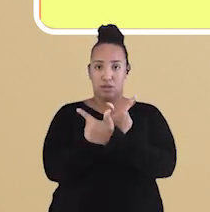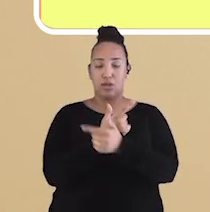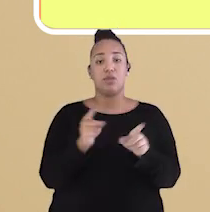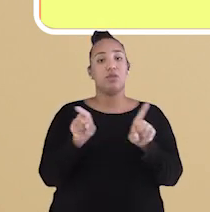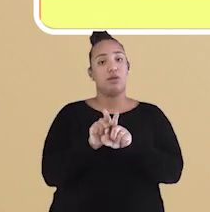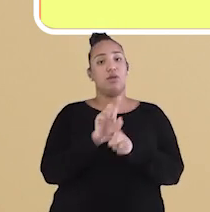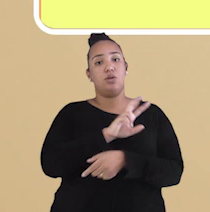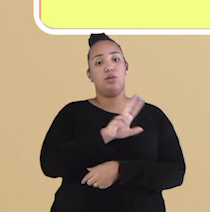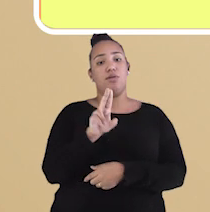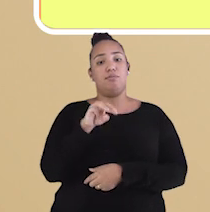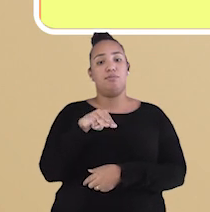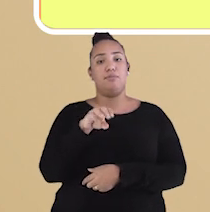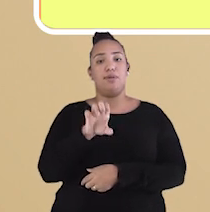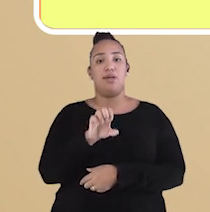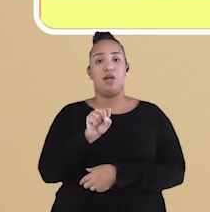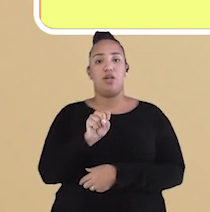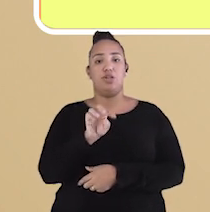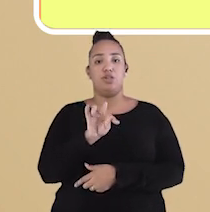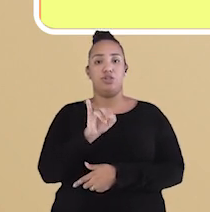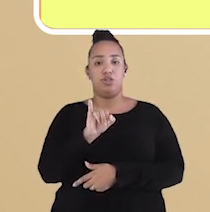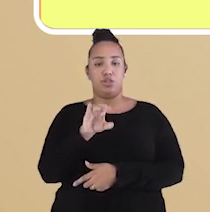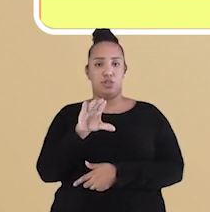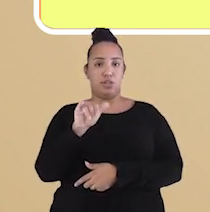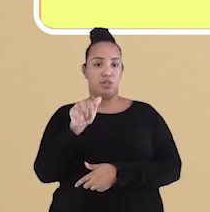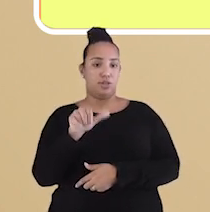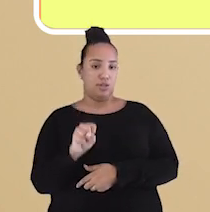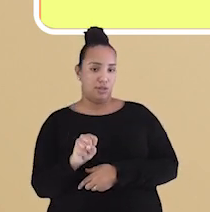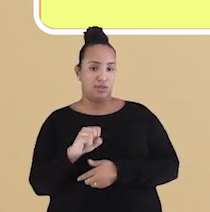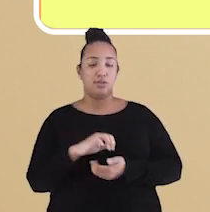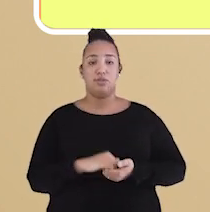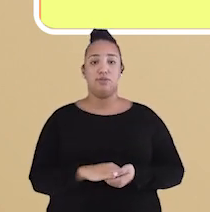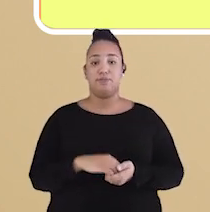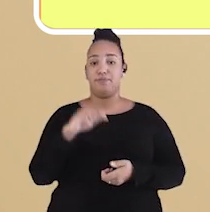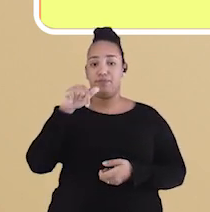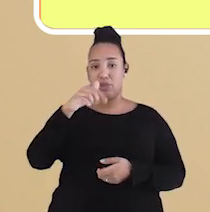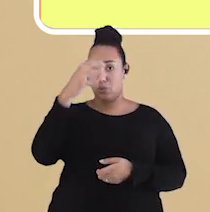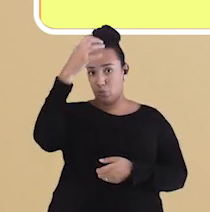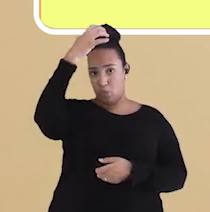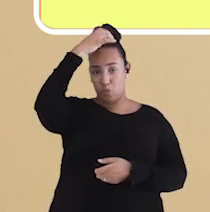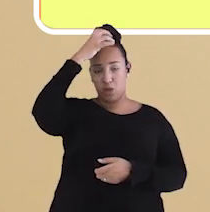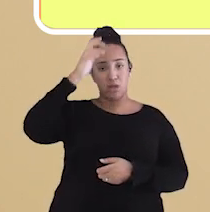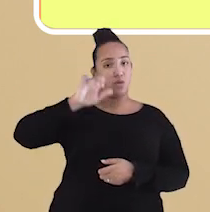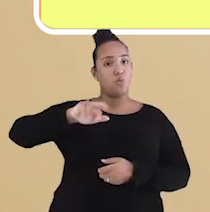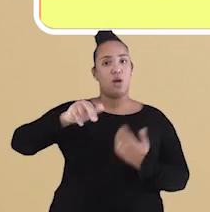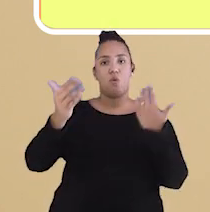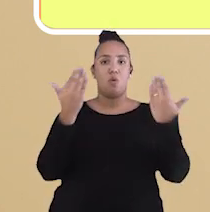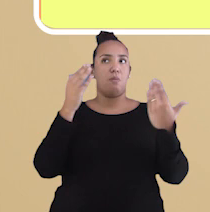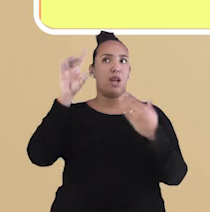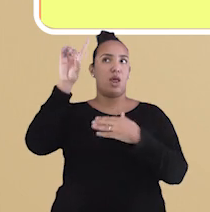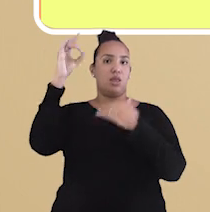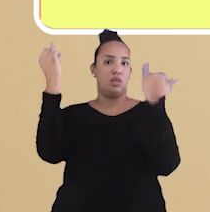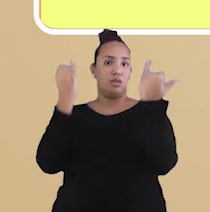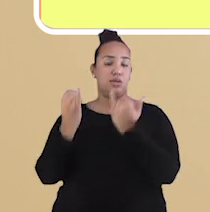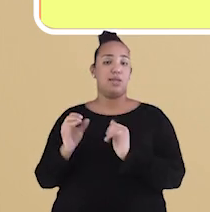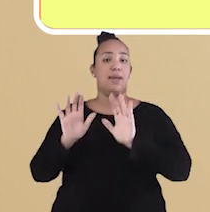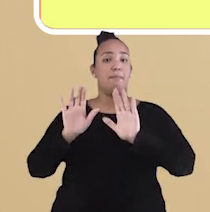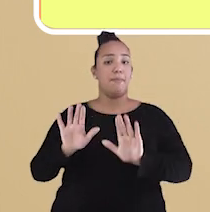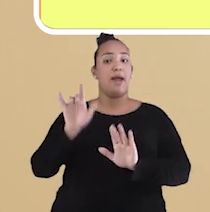mexicas. Diferente dos incas, o rei asteca não era tido como uma divindade, mas alguém